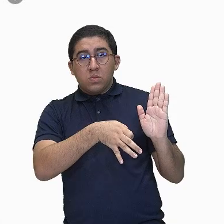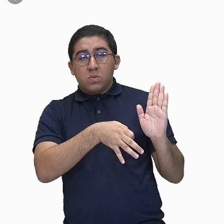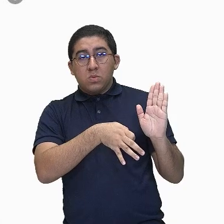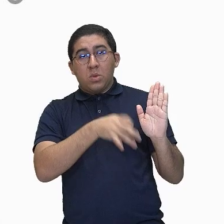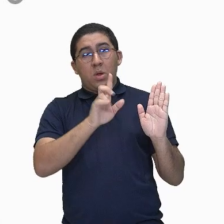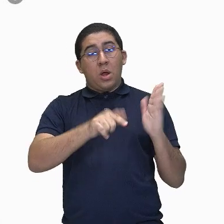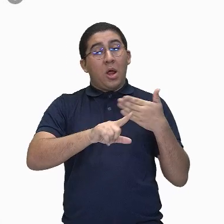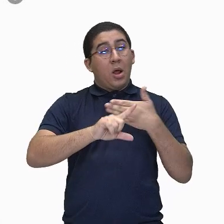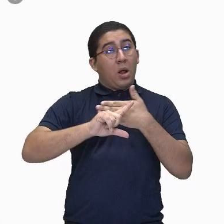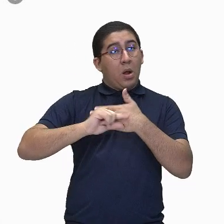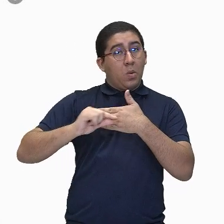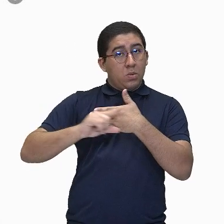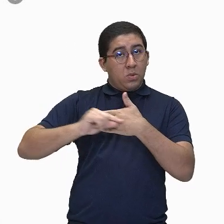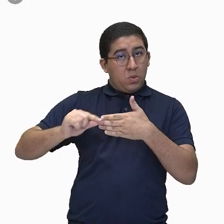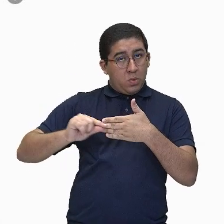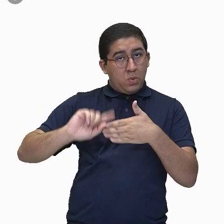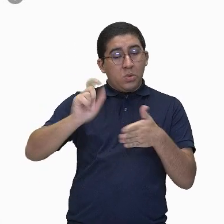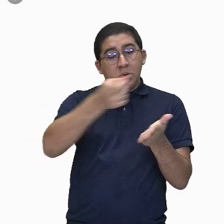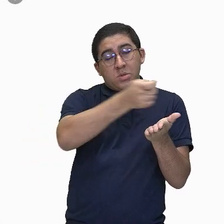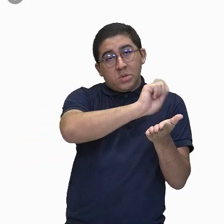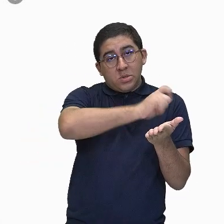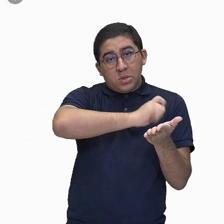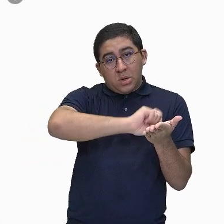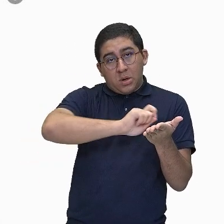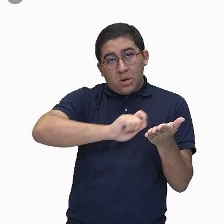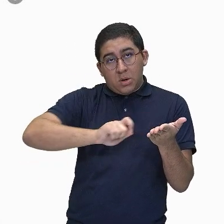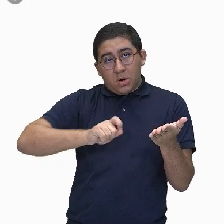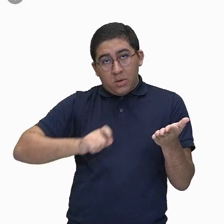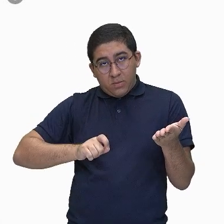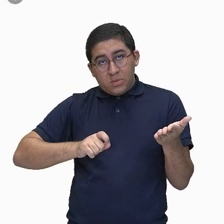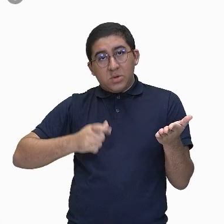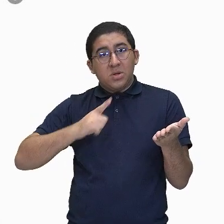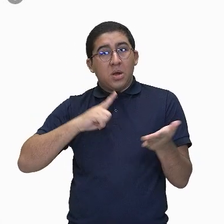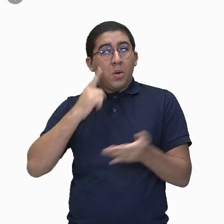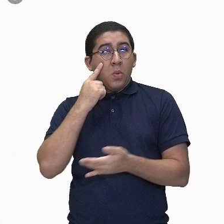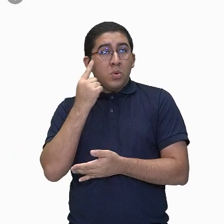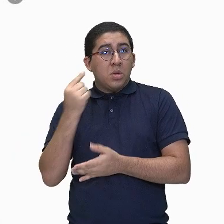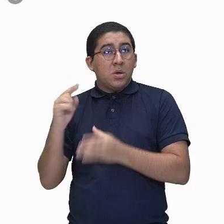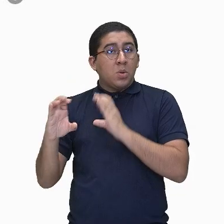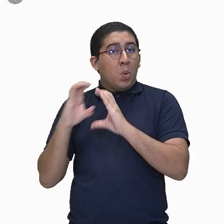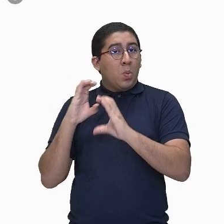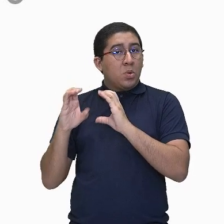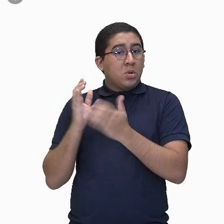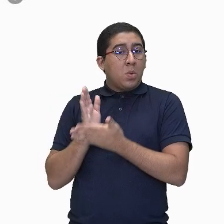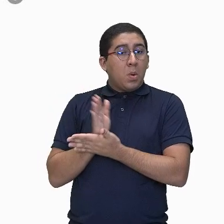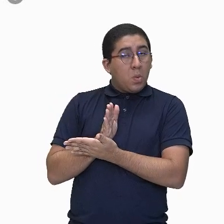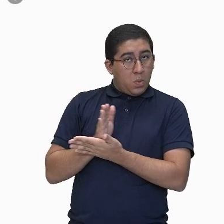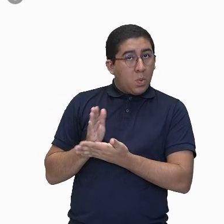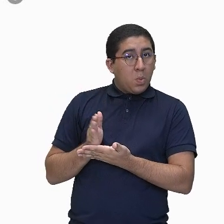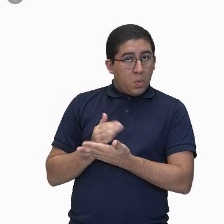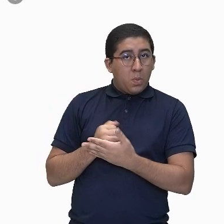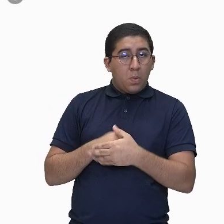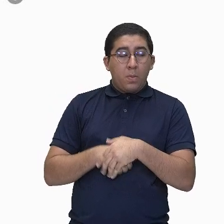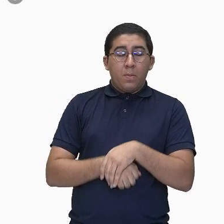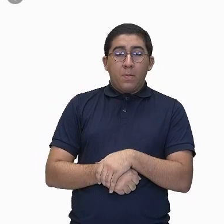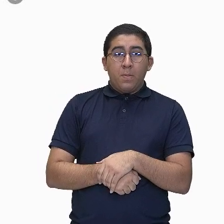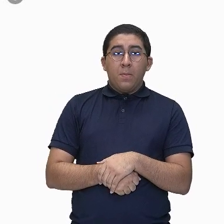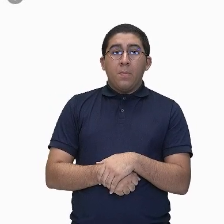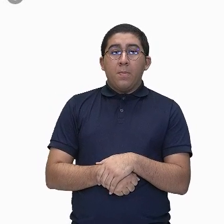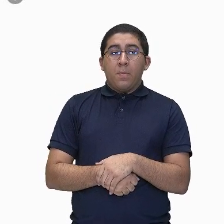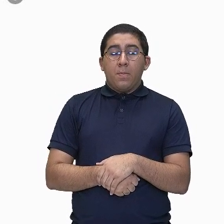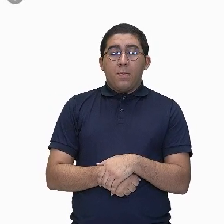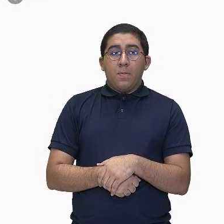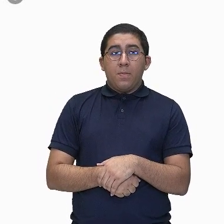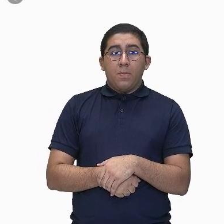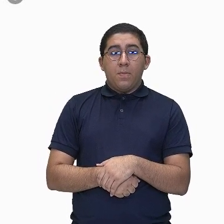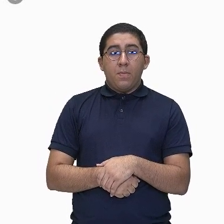escritor, quando ele vai escrever o seu texto, ele tem uma intenção de comunicar algo. E então, por